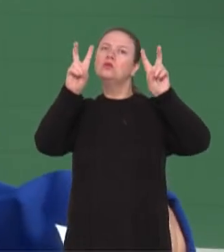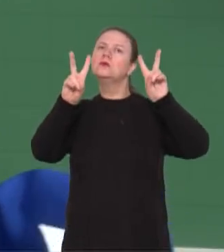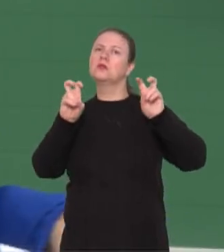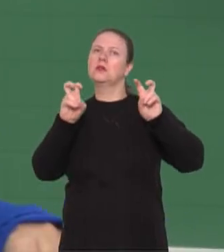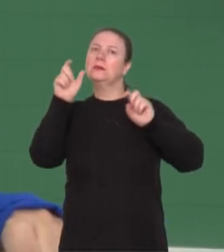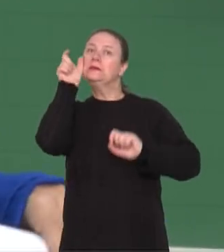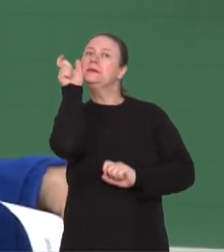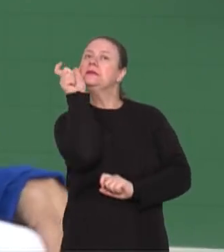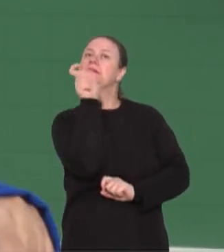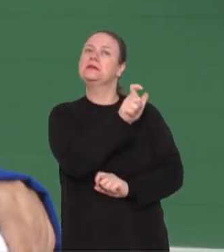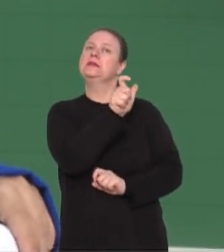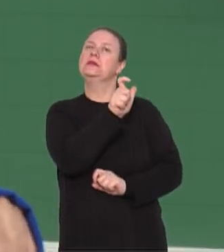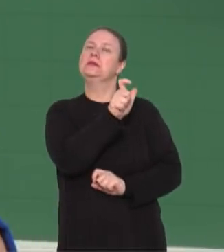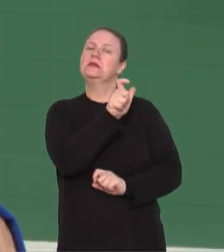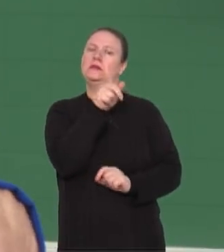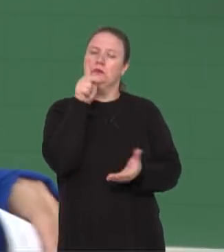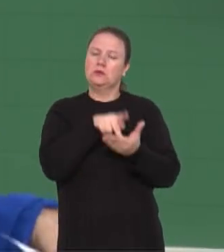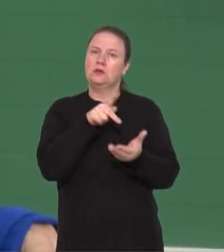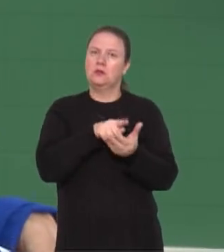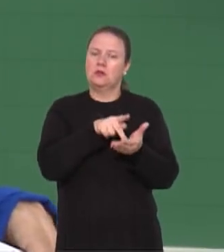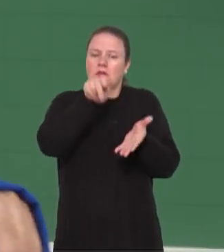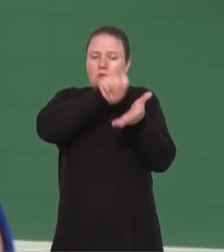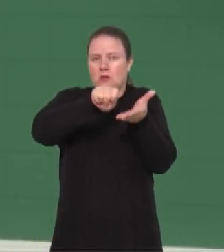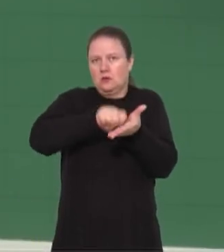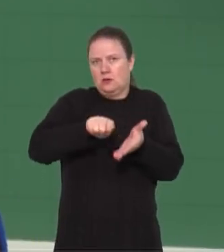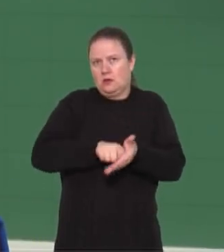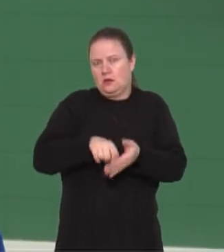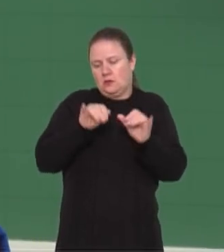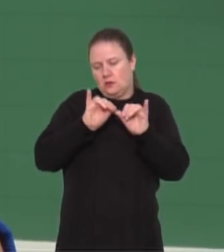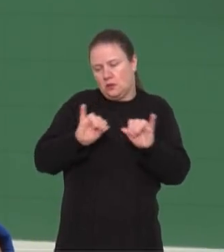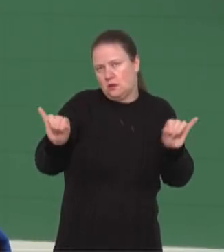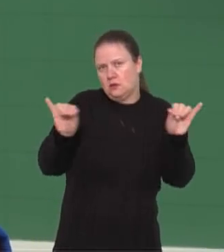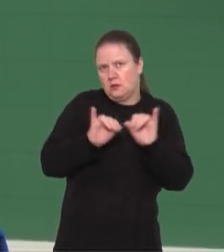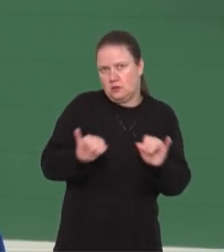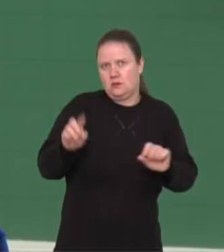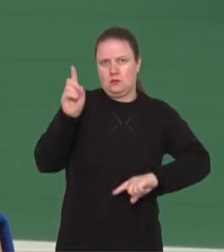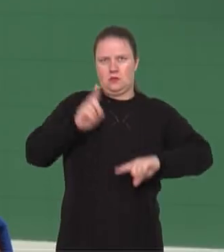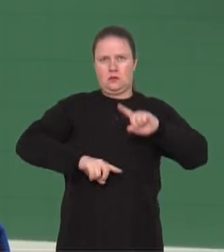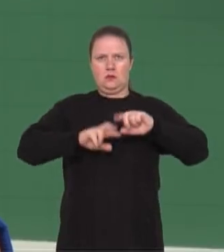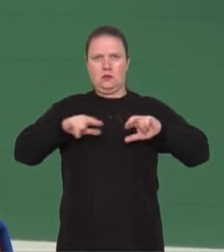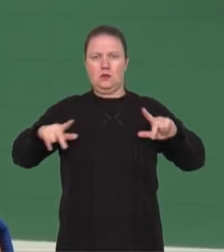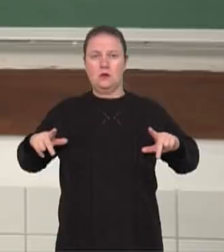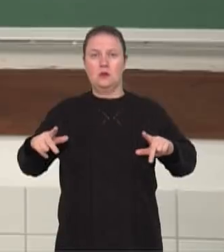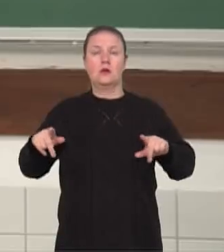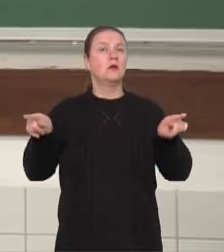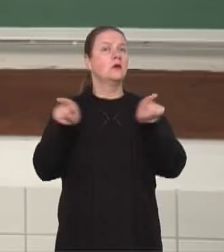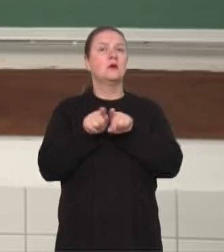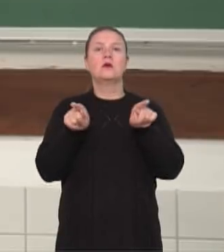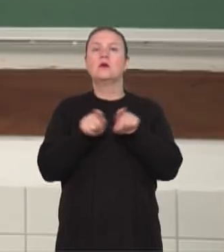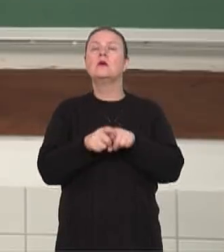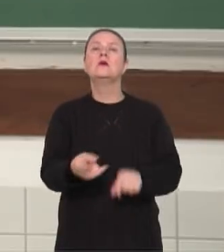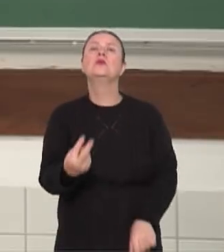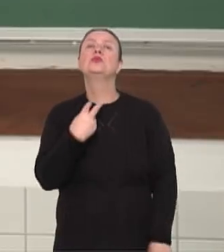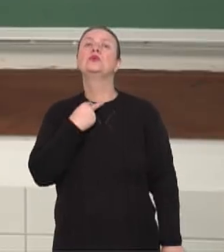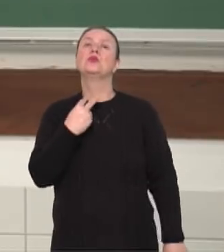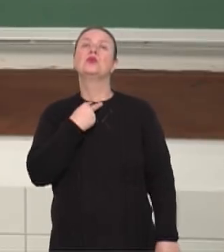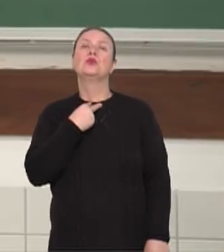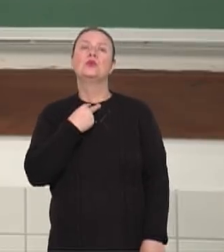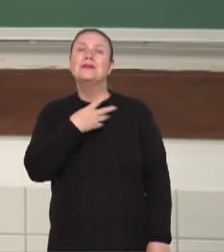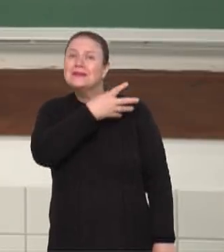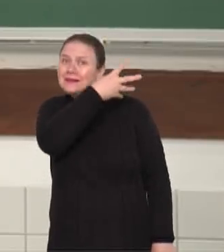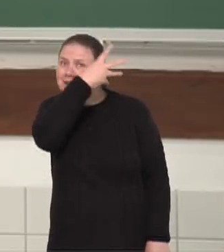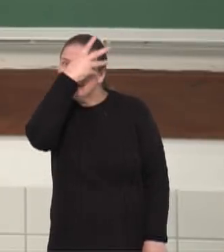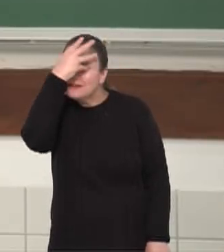aí, de repente, de pesquisar para poder elaborar uma notícia contendo esses elementos. E também não pode se esquecer